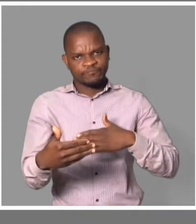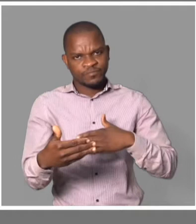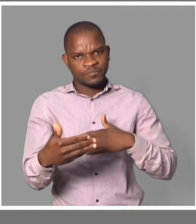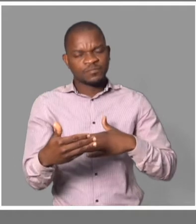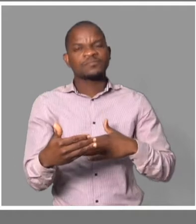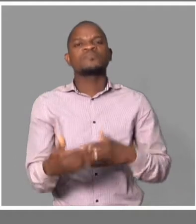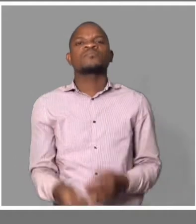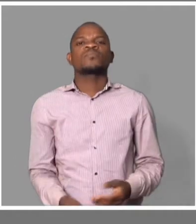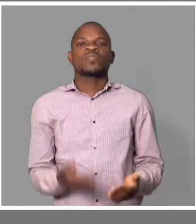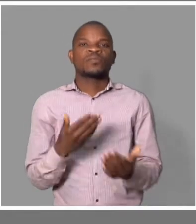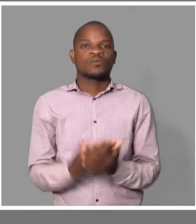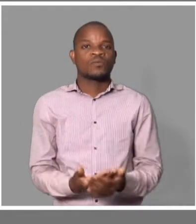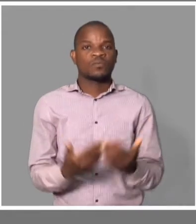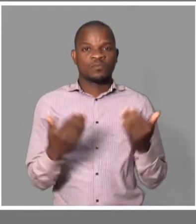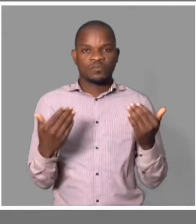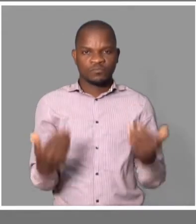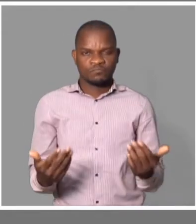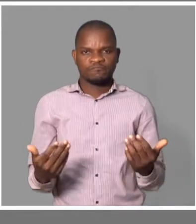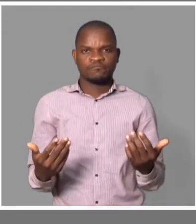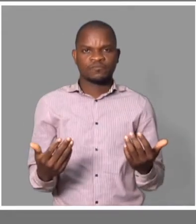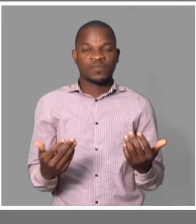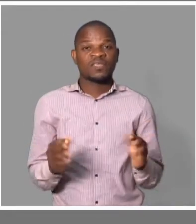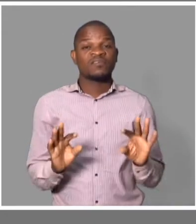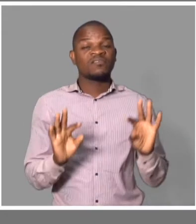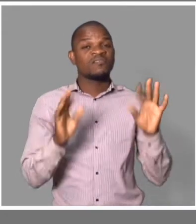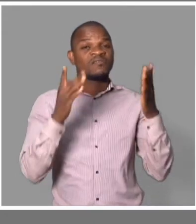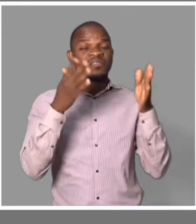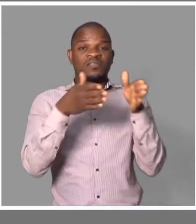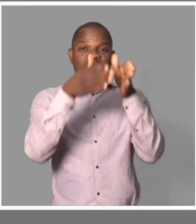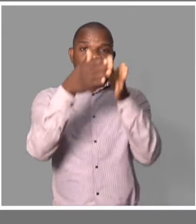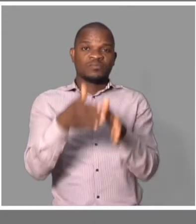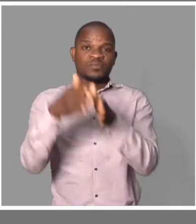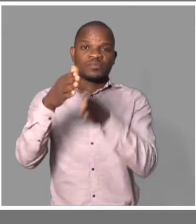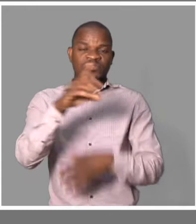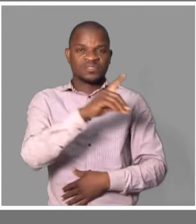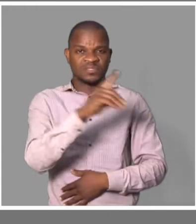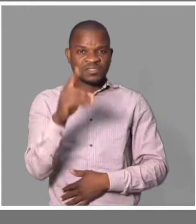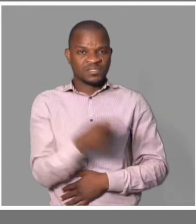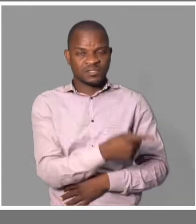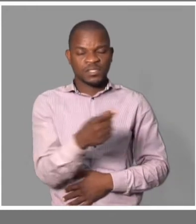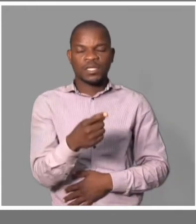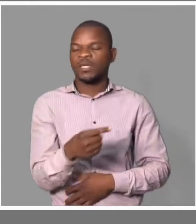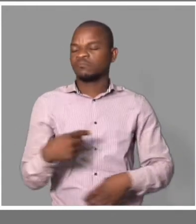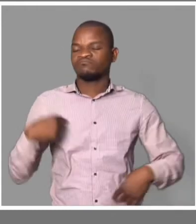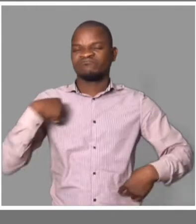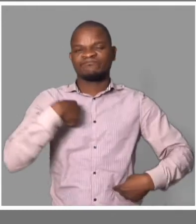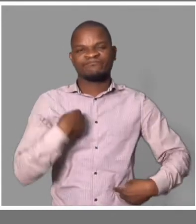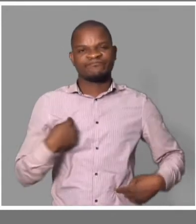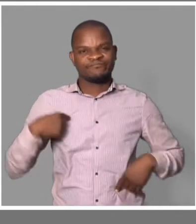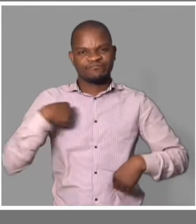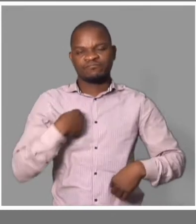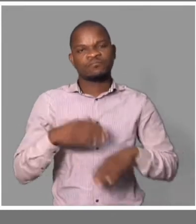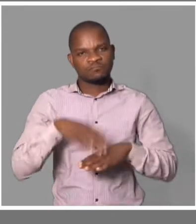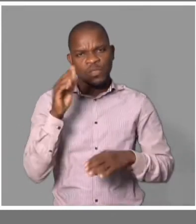divertimento, porque a vida do deficiente é dolorosa,